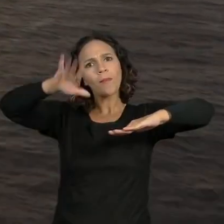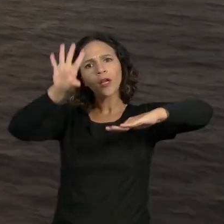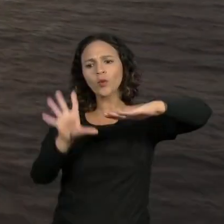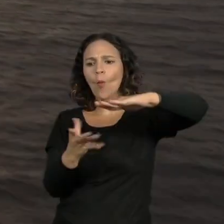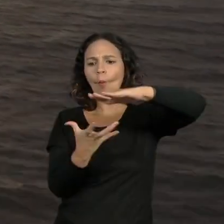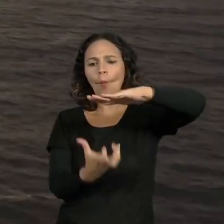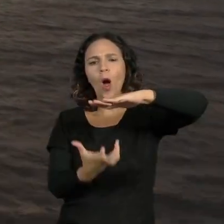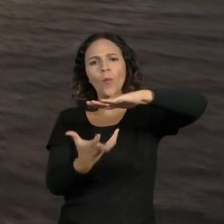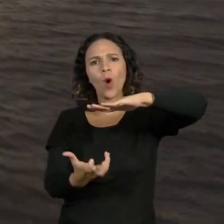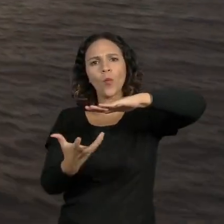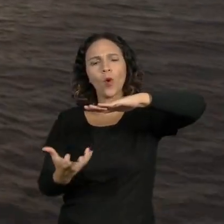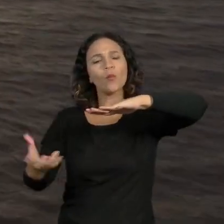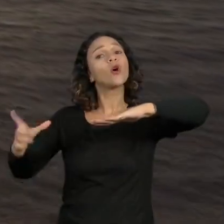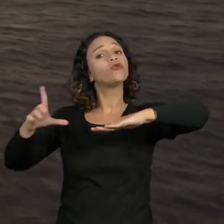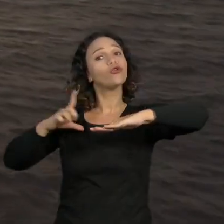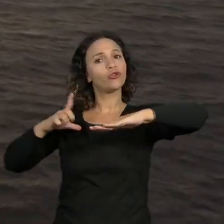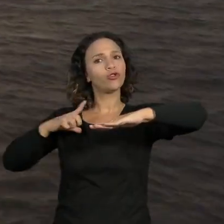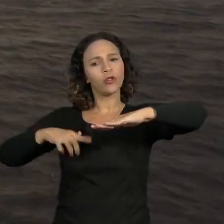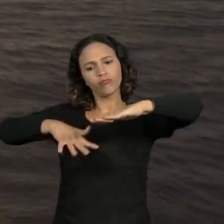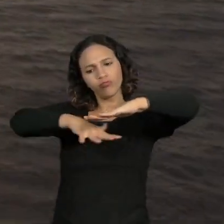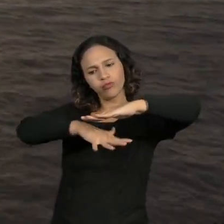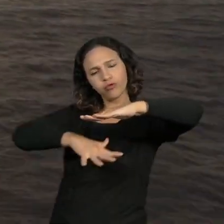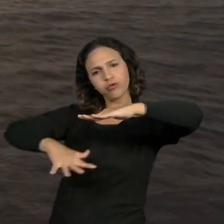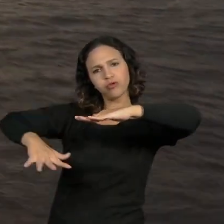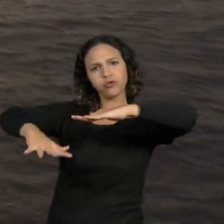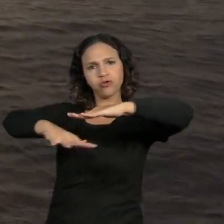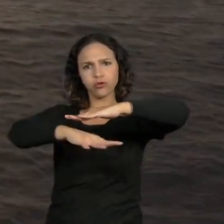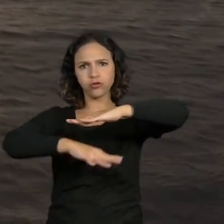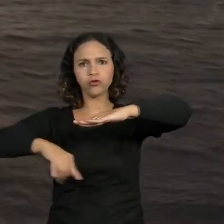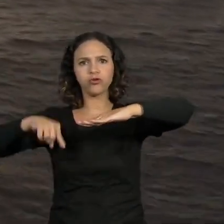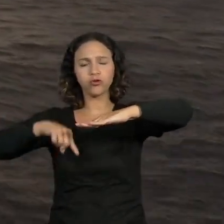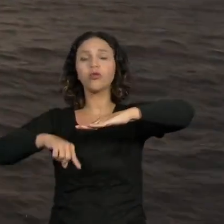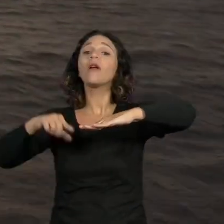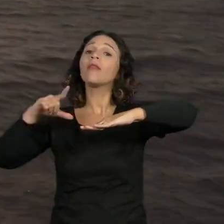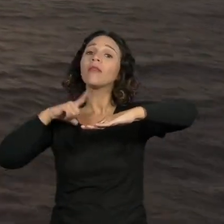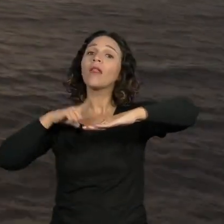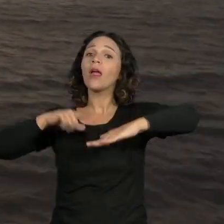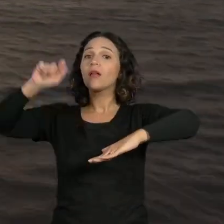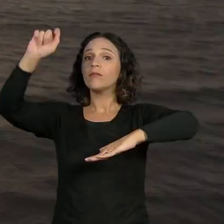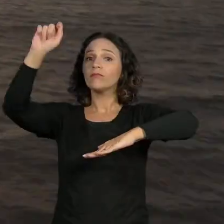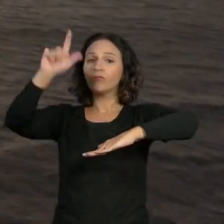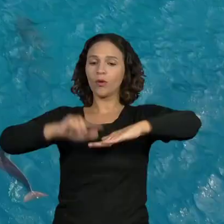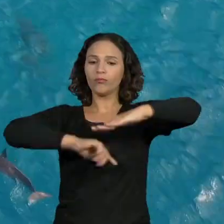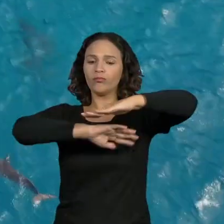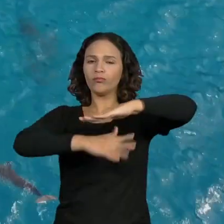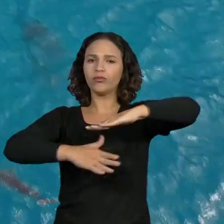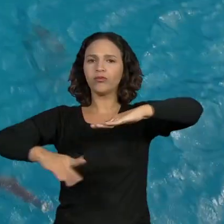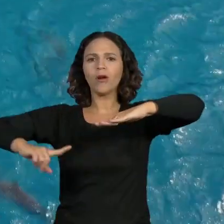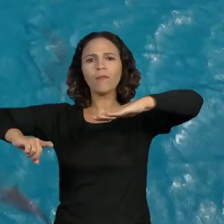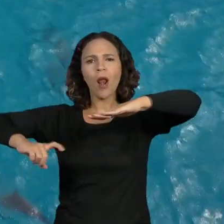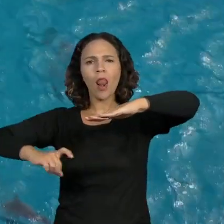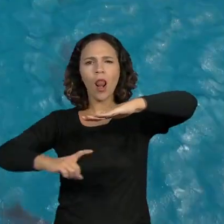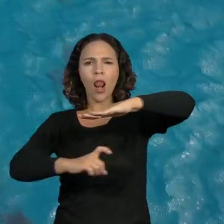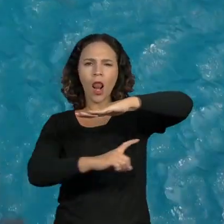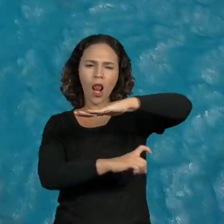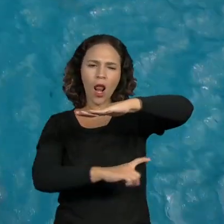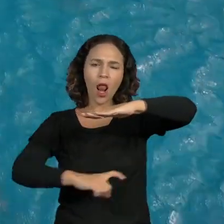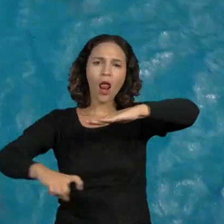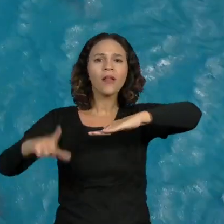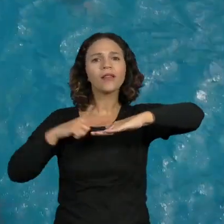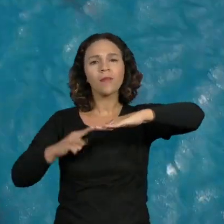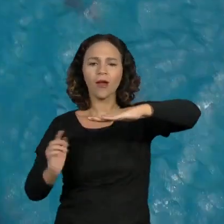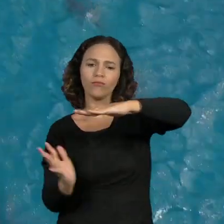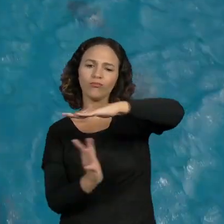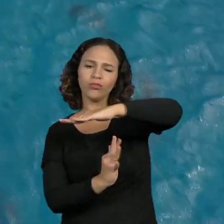sol. Nessa região acontece o processo de fotossíntese dos fitoplânctons, conjunto formado por